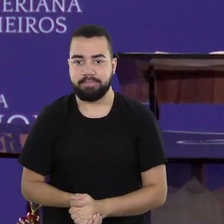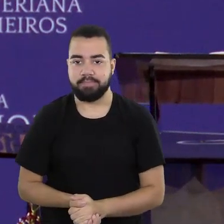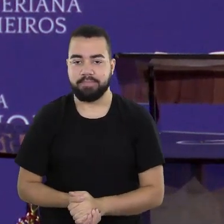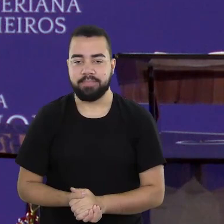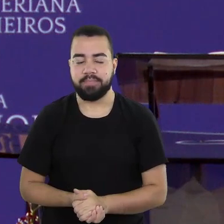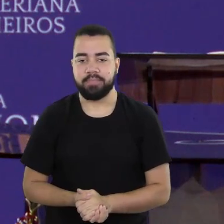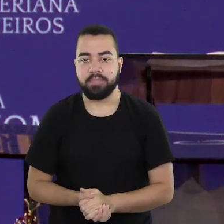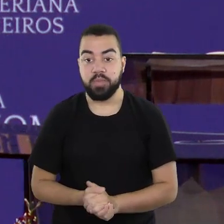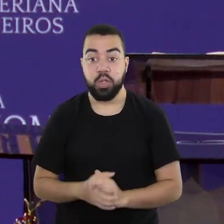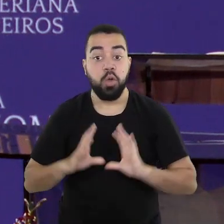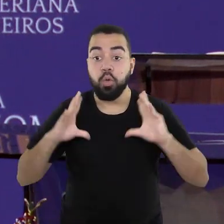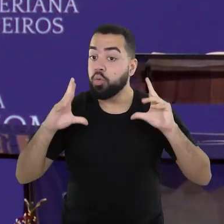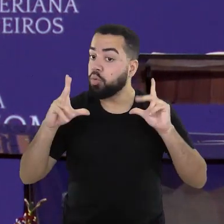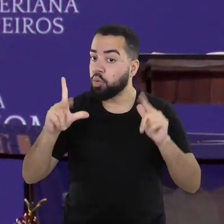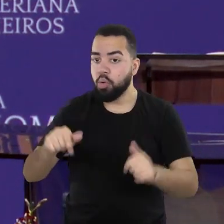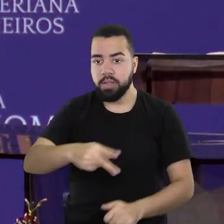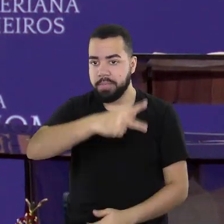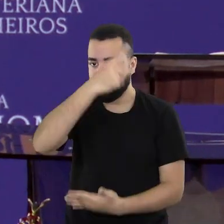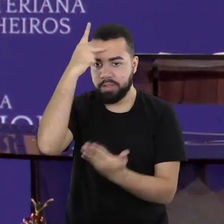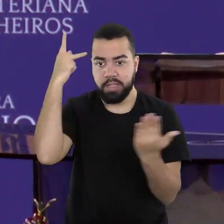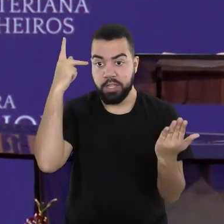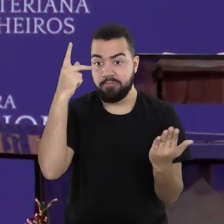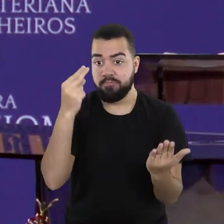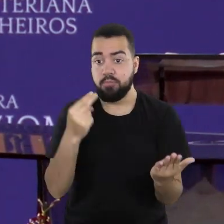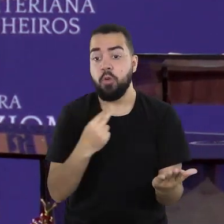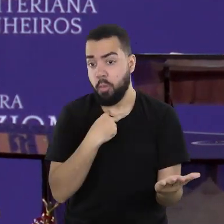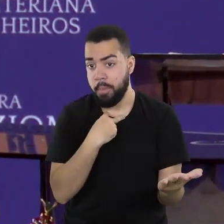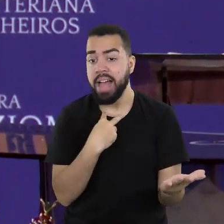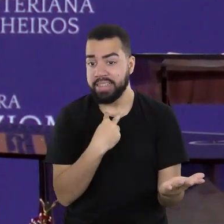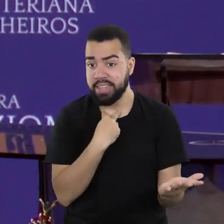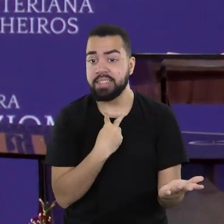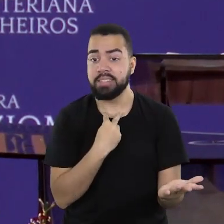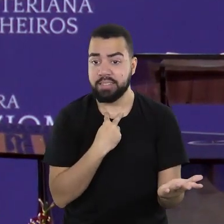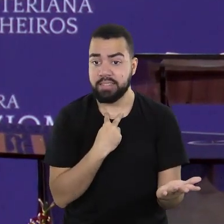Quem é que não tem agenda aqui durante a semana?